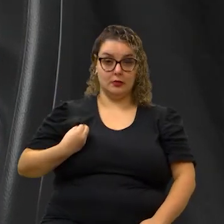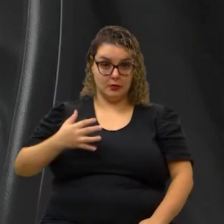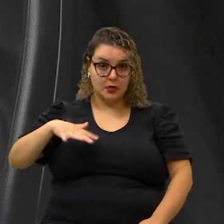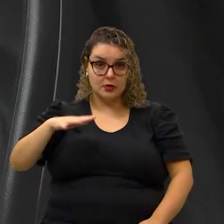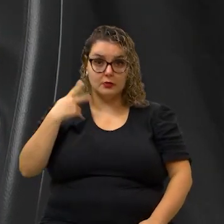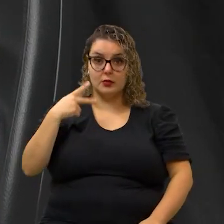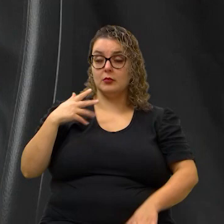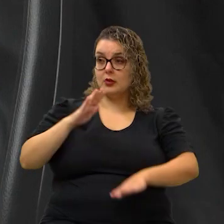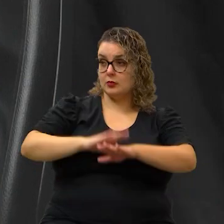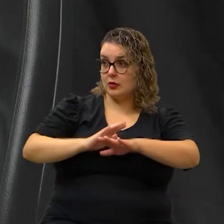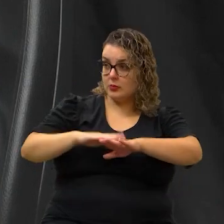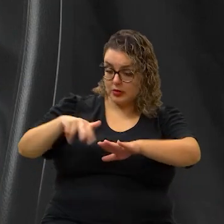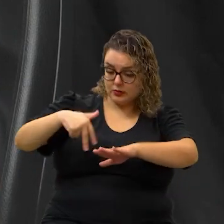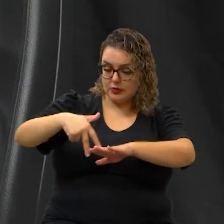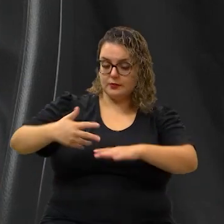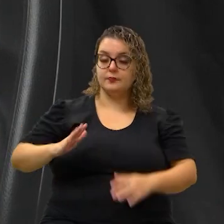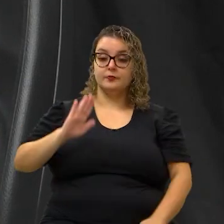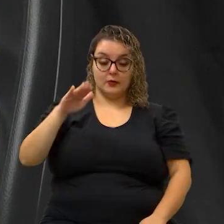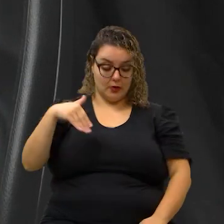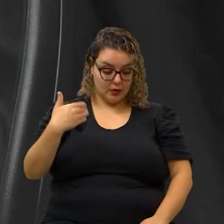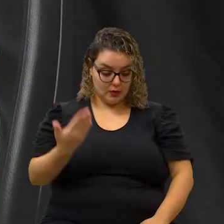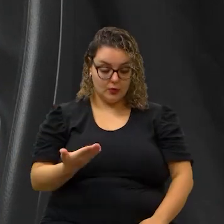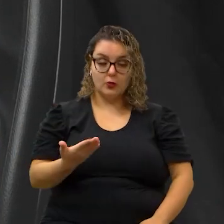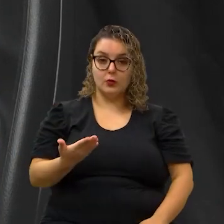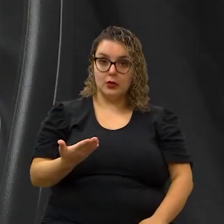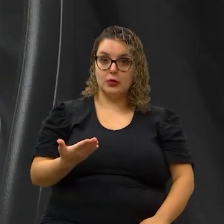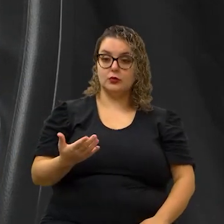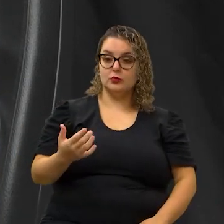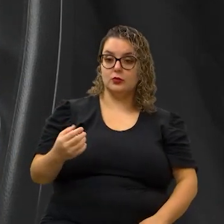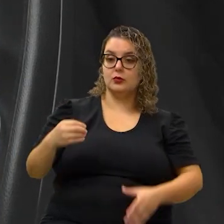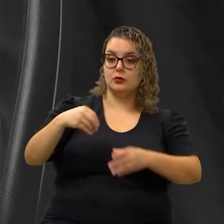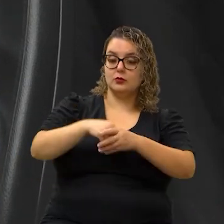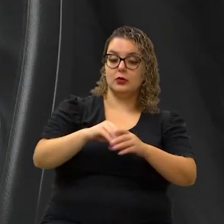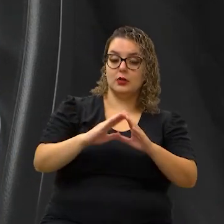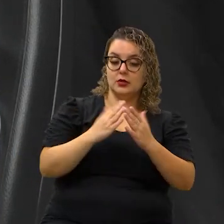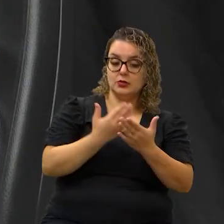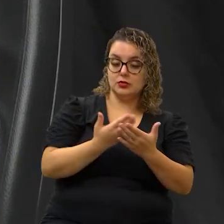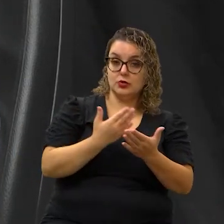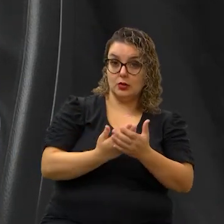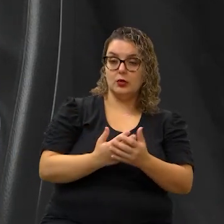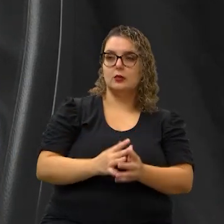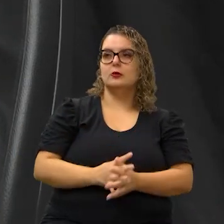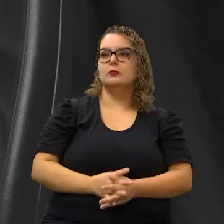da vida política, da atuação política. E aí, quando eu estava no colégio,